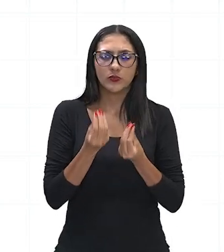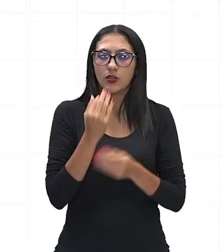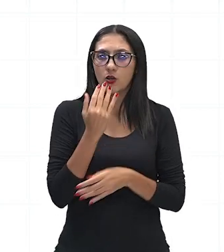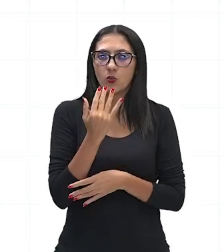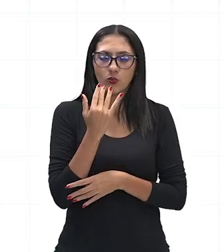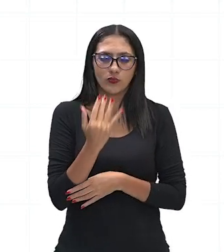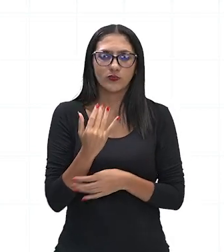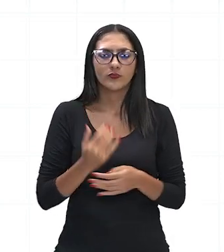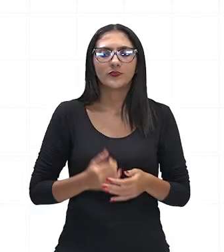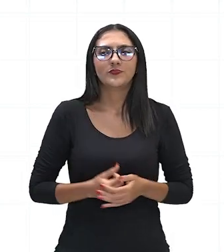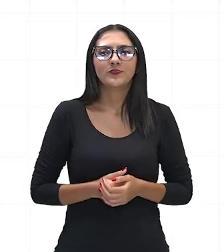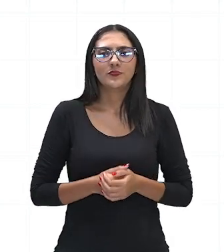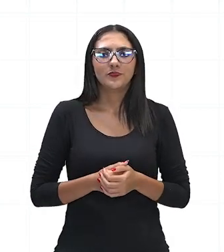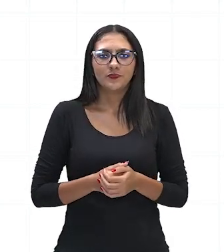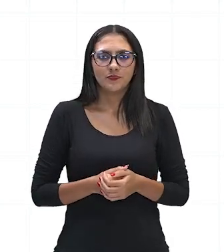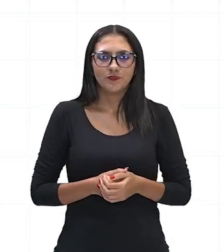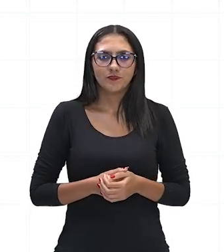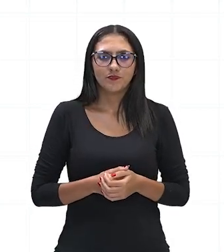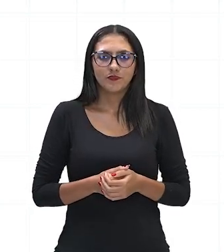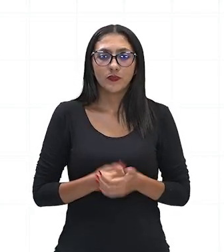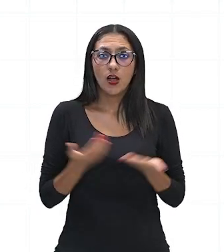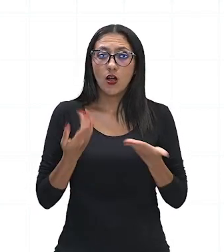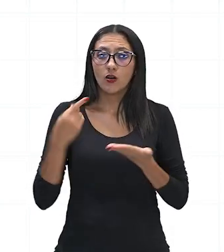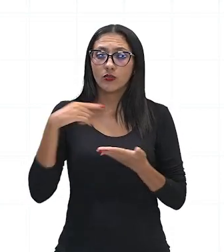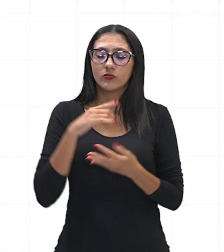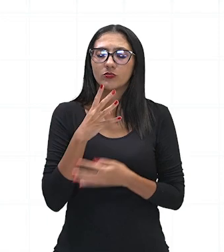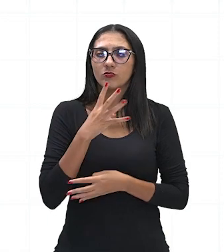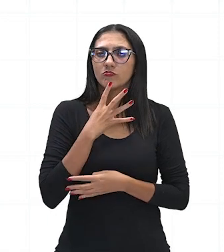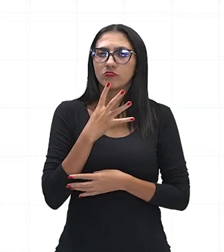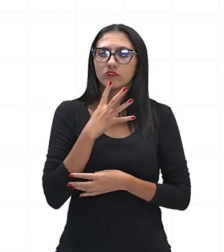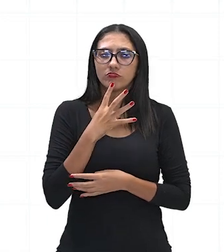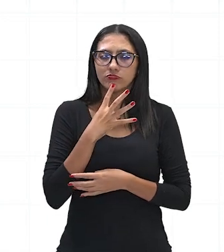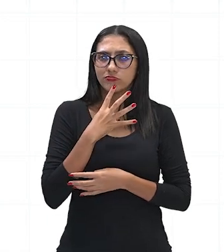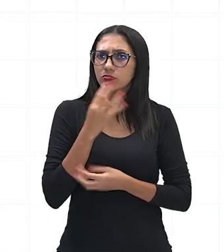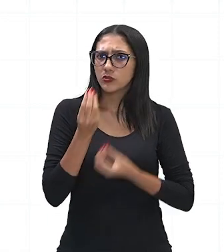Então, vamos ver qual é essa forma, né, que é dada